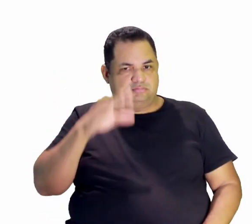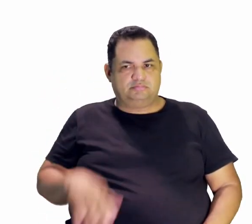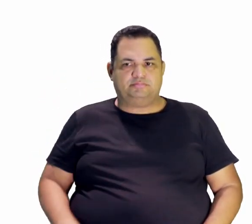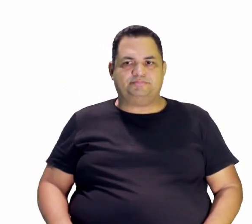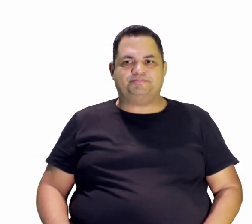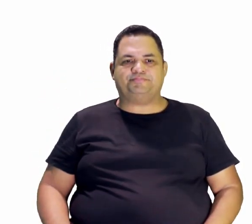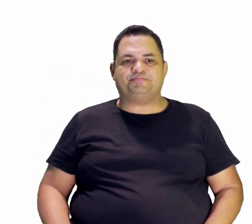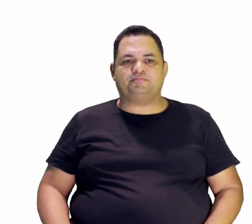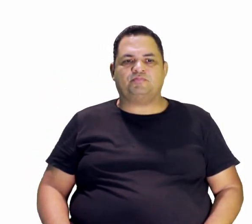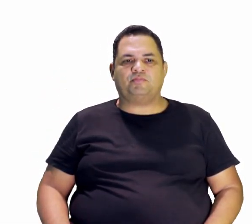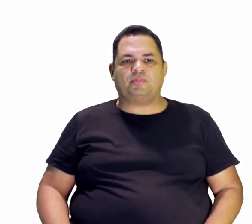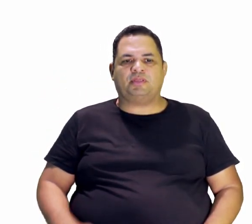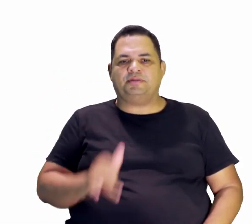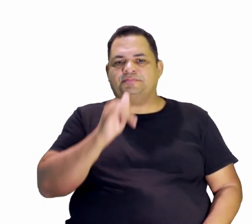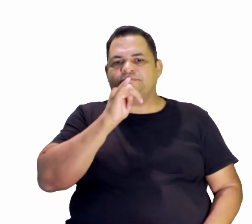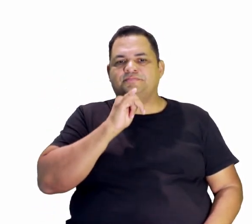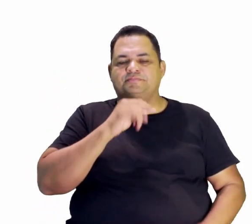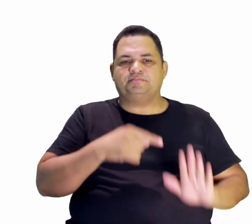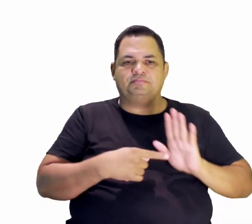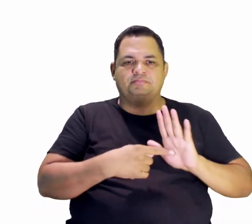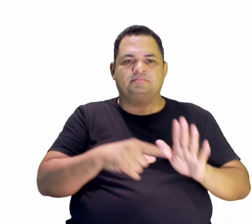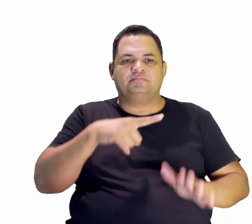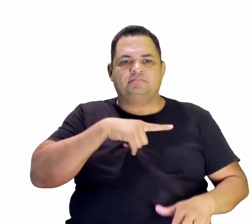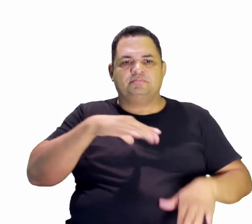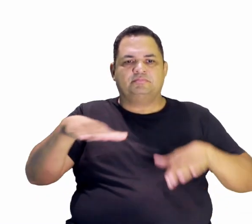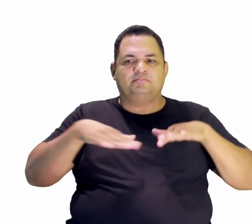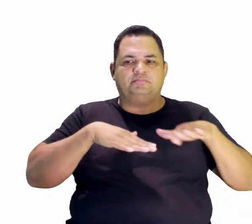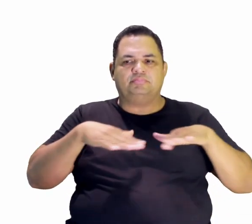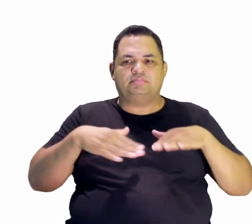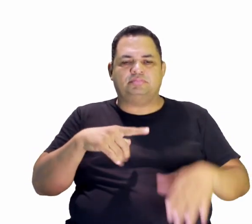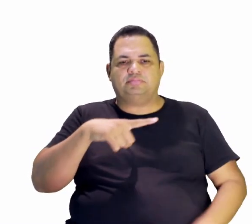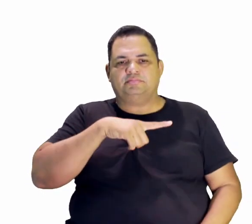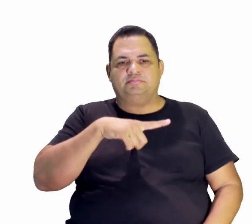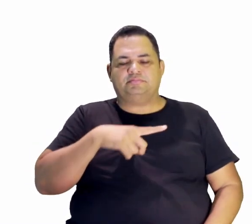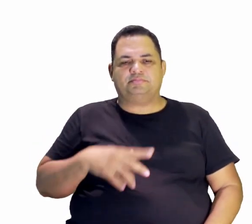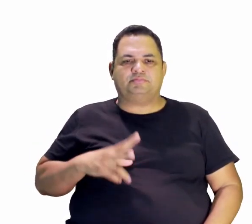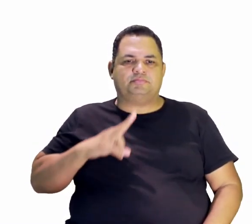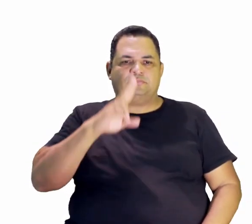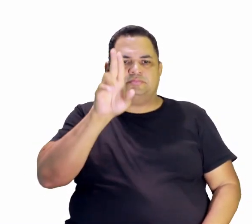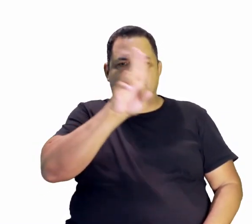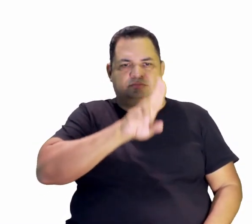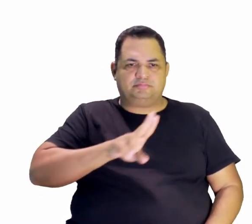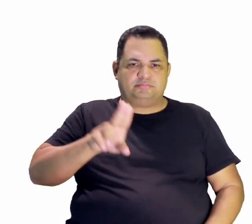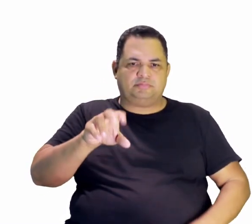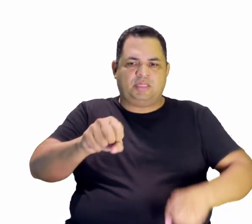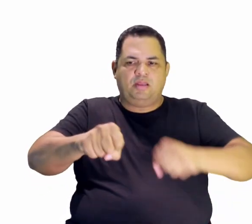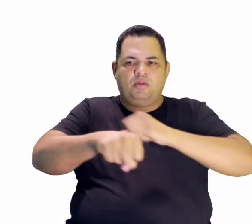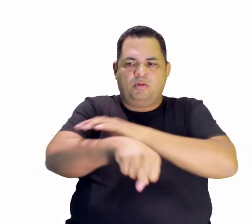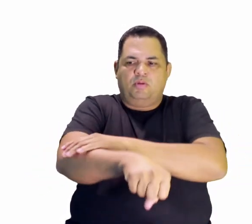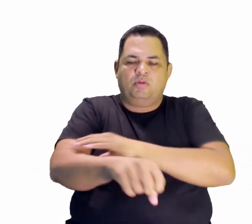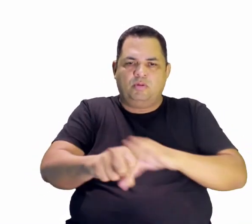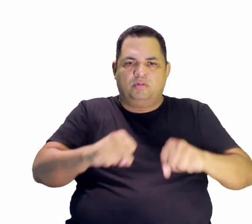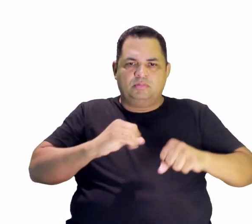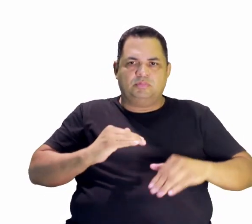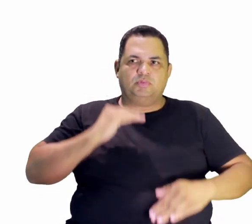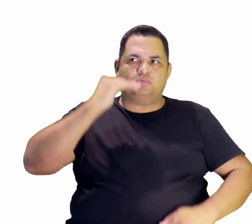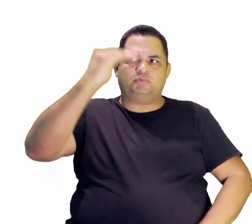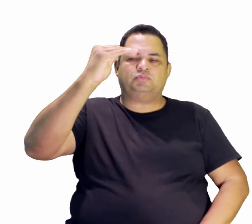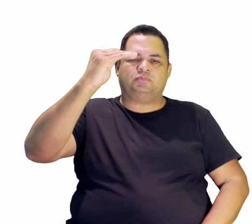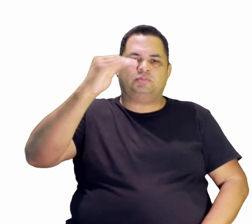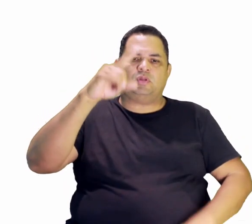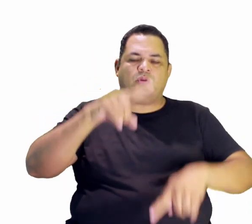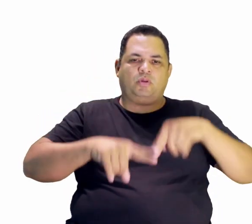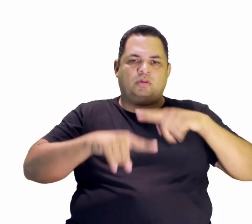peso. Aí um exemplo aqui para mostrar que tem movimento, é porque a força aplicada no braço foi maior do que a força peso do